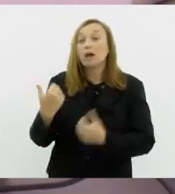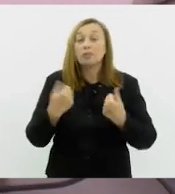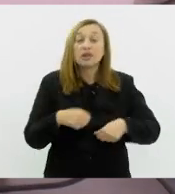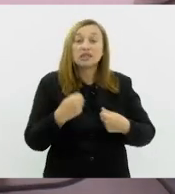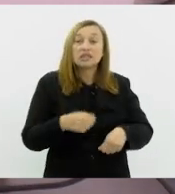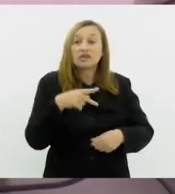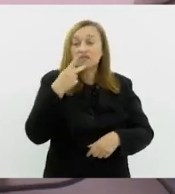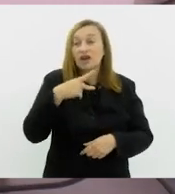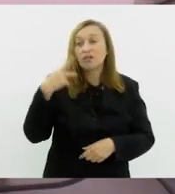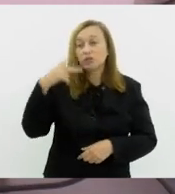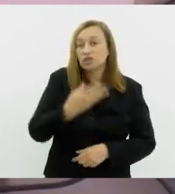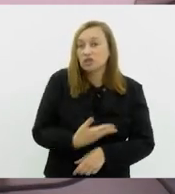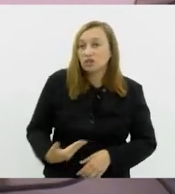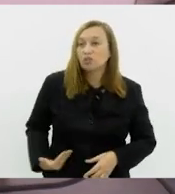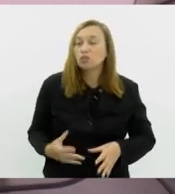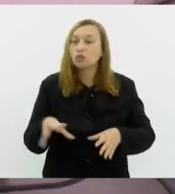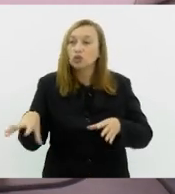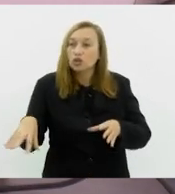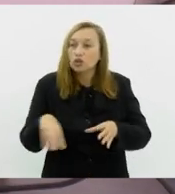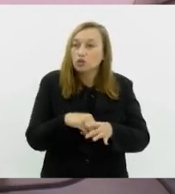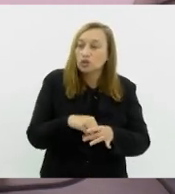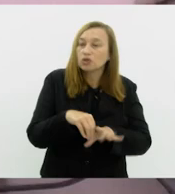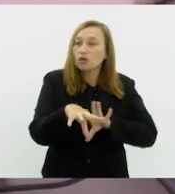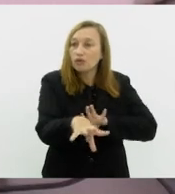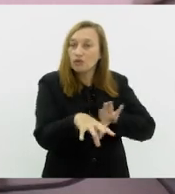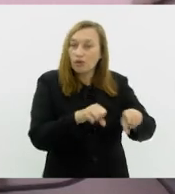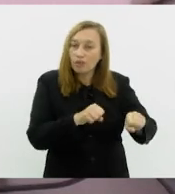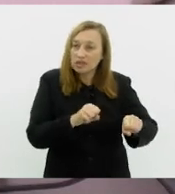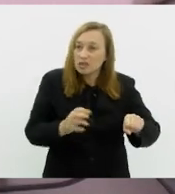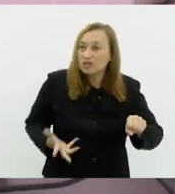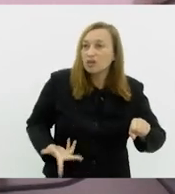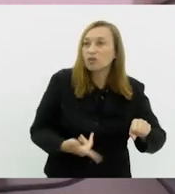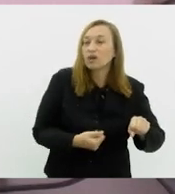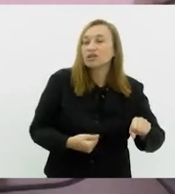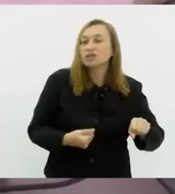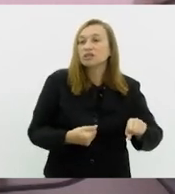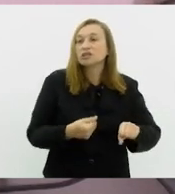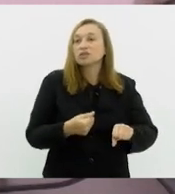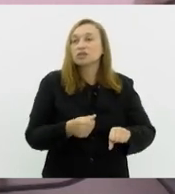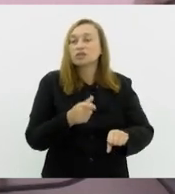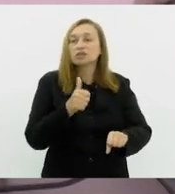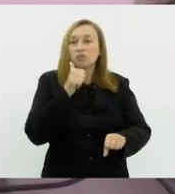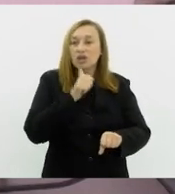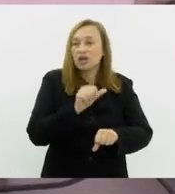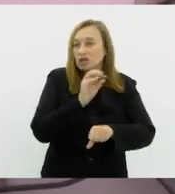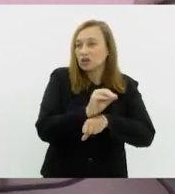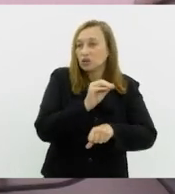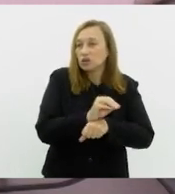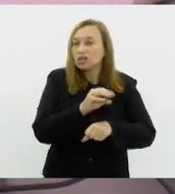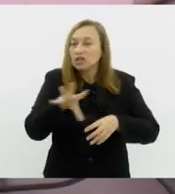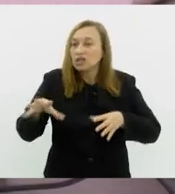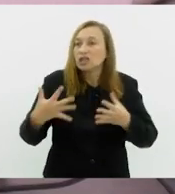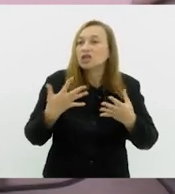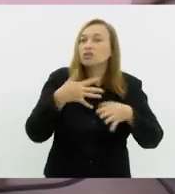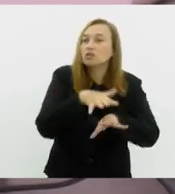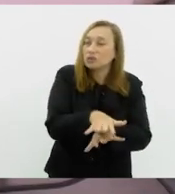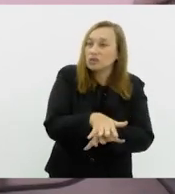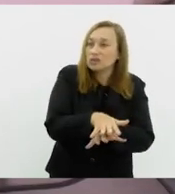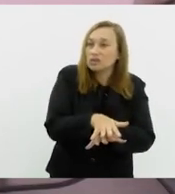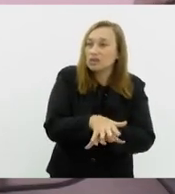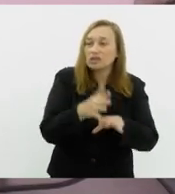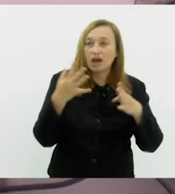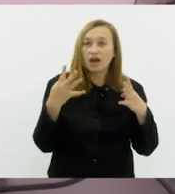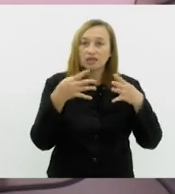política pública que inclua uma formação, uma qualificação de cuidadoras e inclusão dessas trabalhadoras na